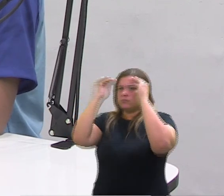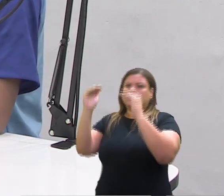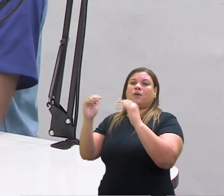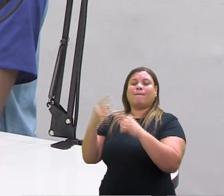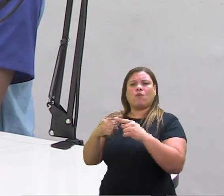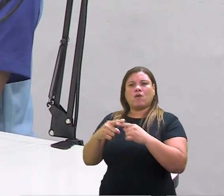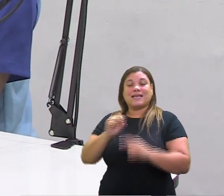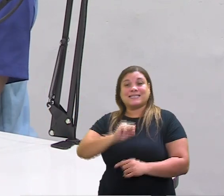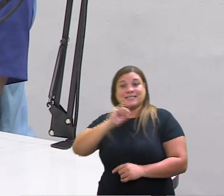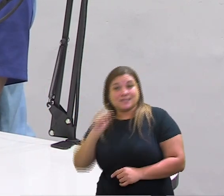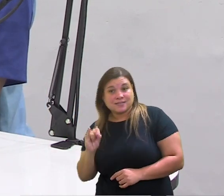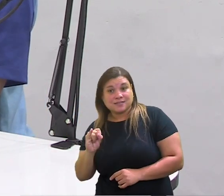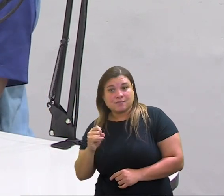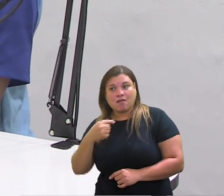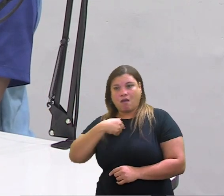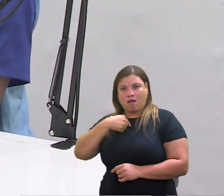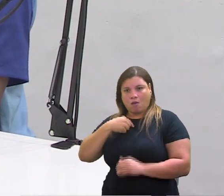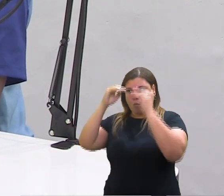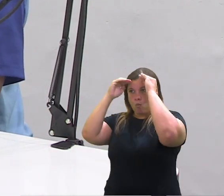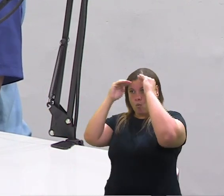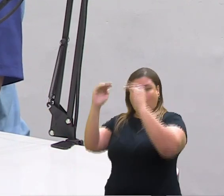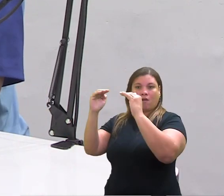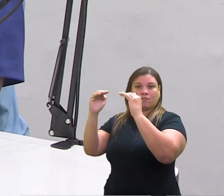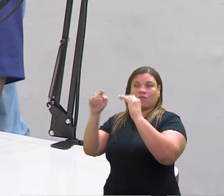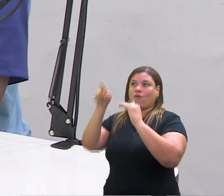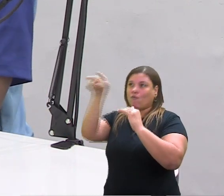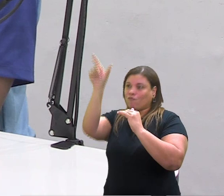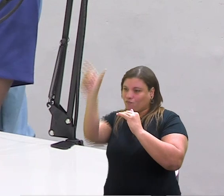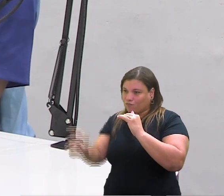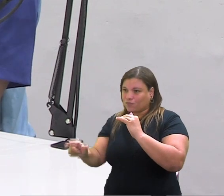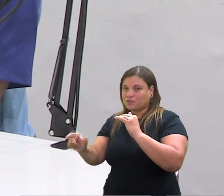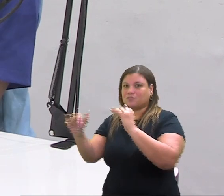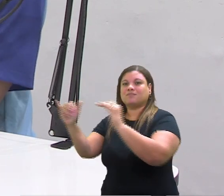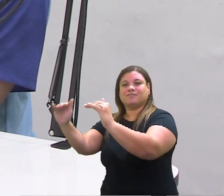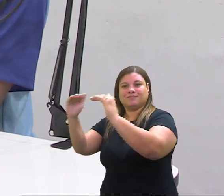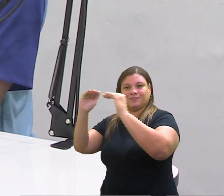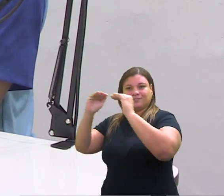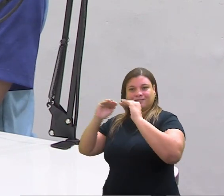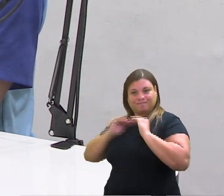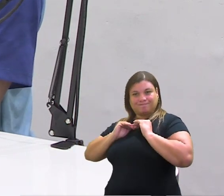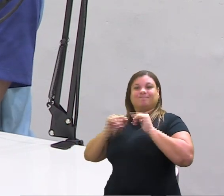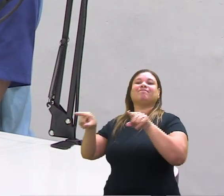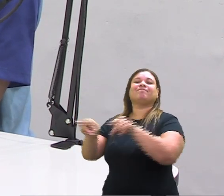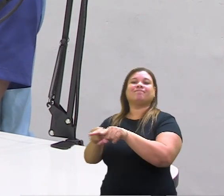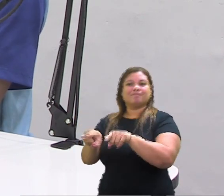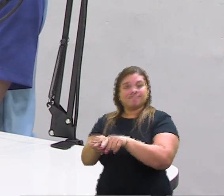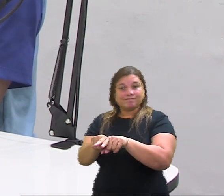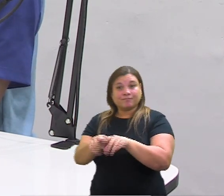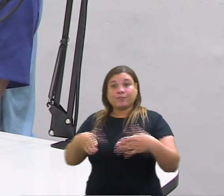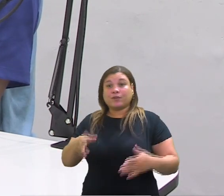mal. E quando um aluno desrespeita um professor, e o professor